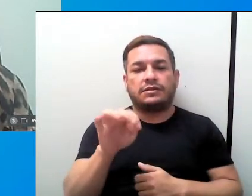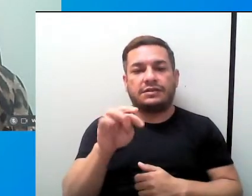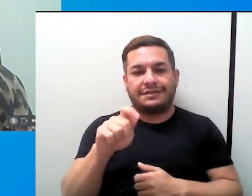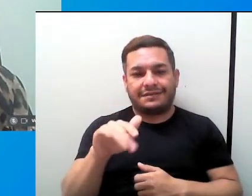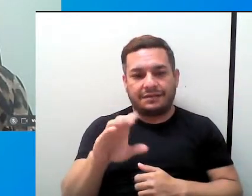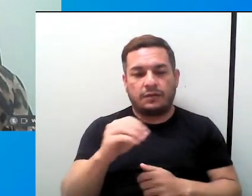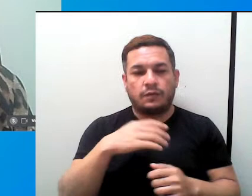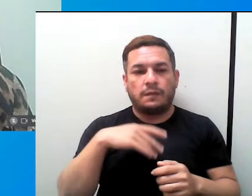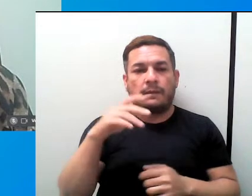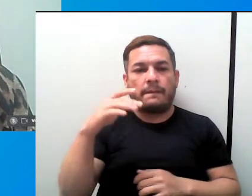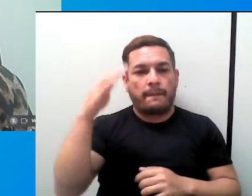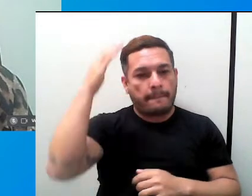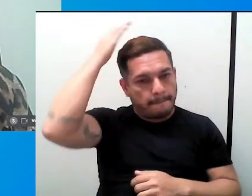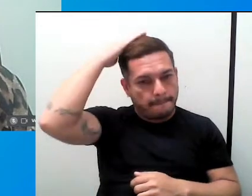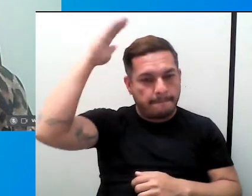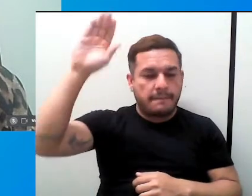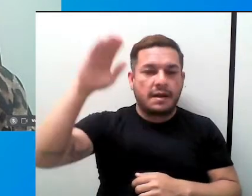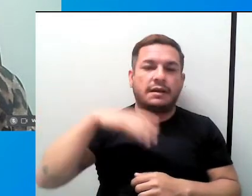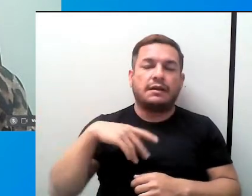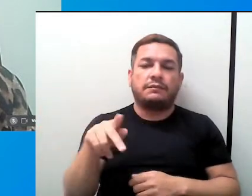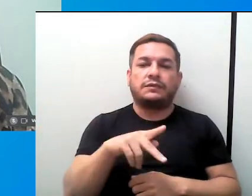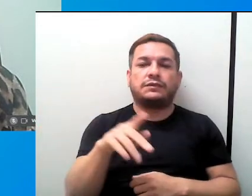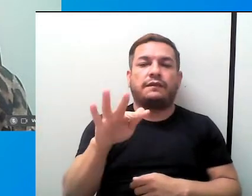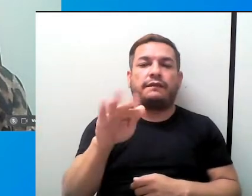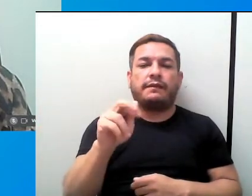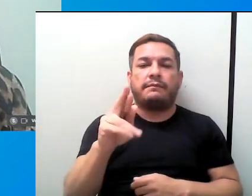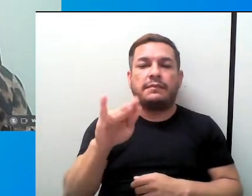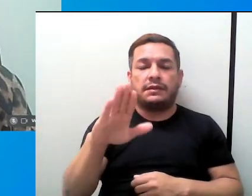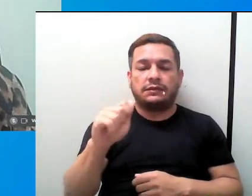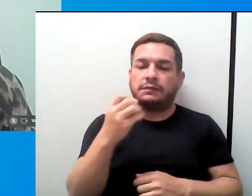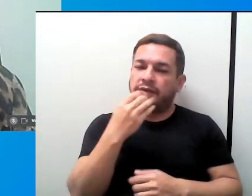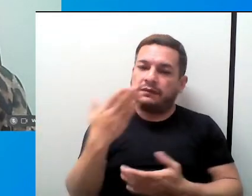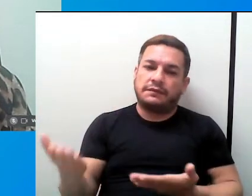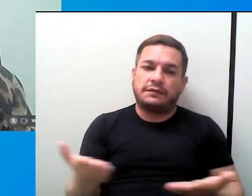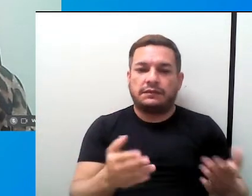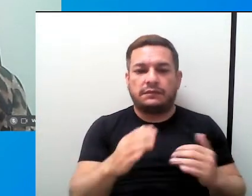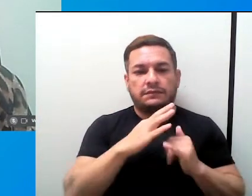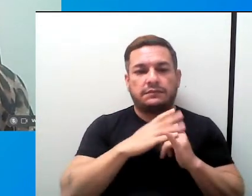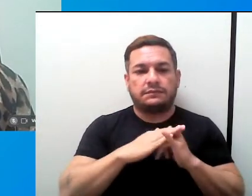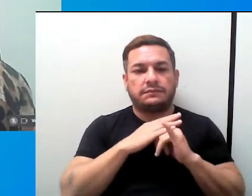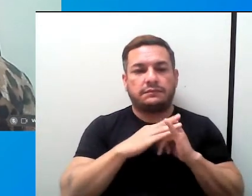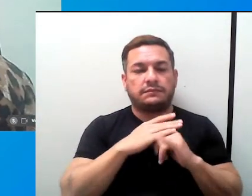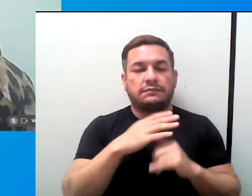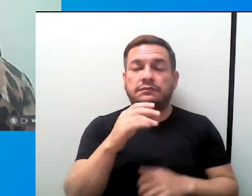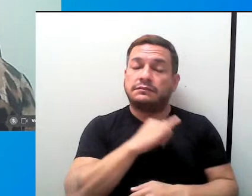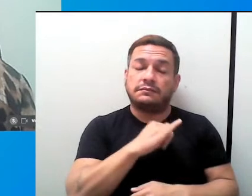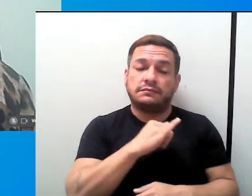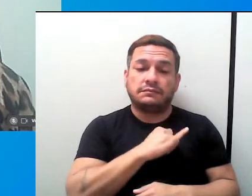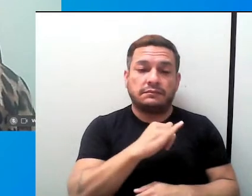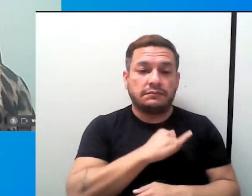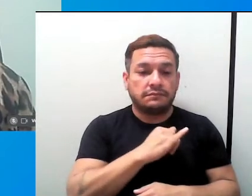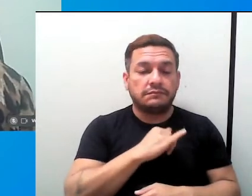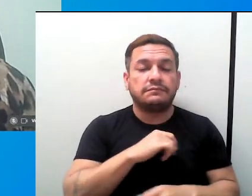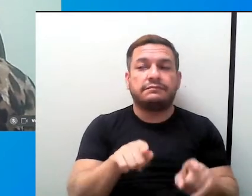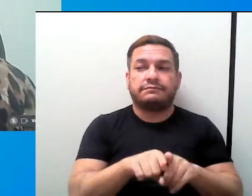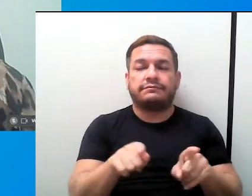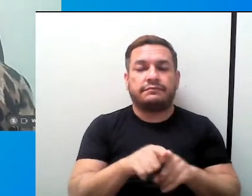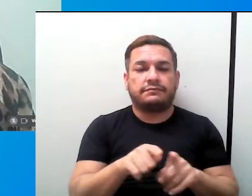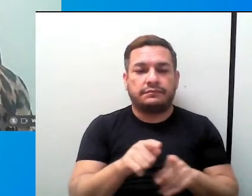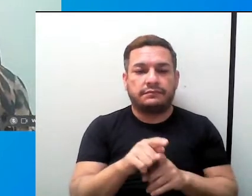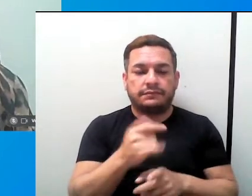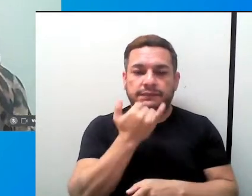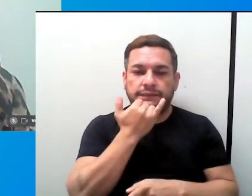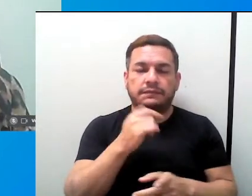Professor Fabrício, muito obrigada, seja sempre bem-vindo ao IFAC, mesmo que virtualmente, né? E aproveito para mandar